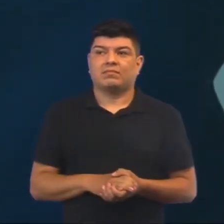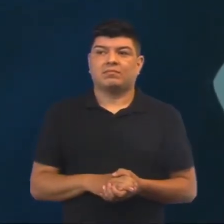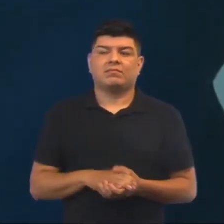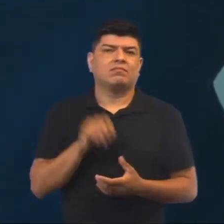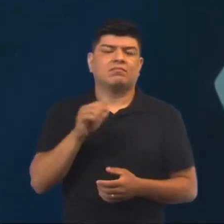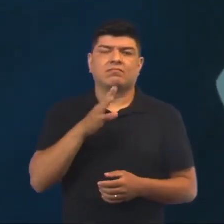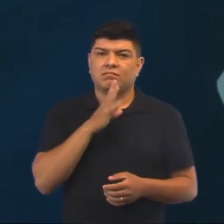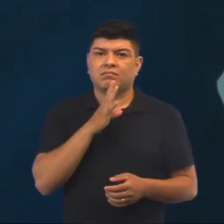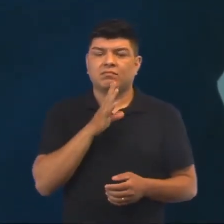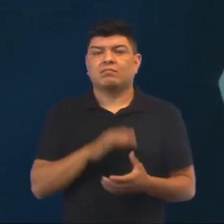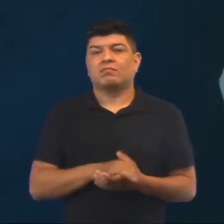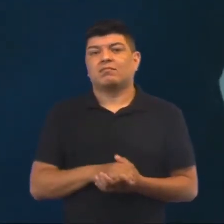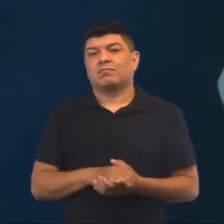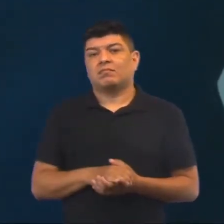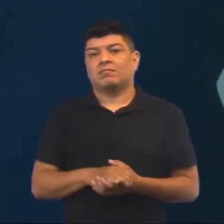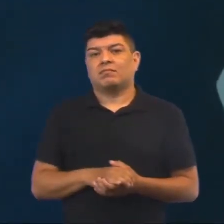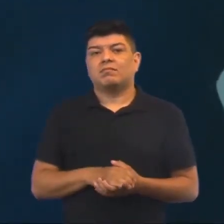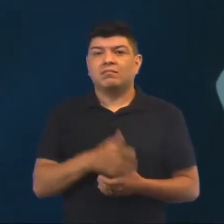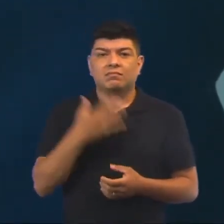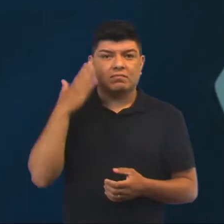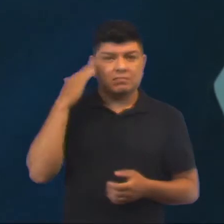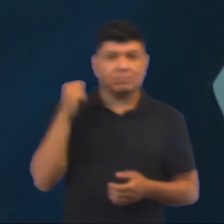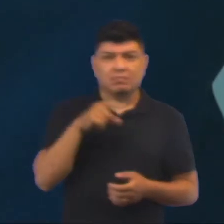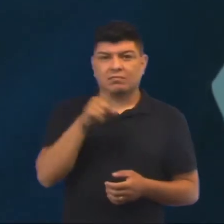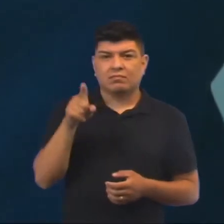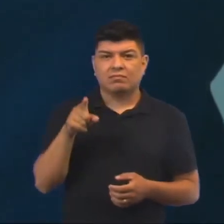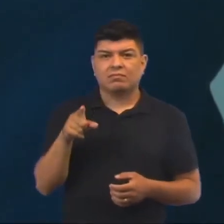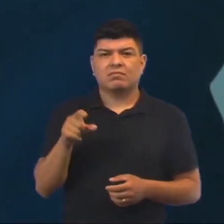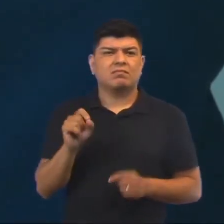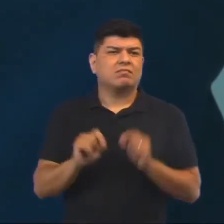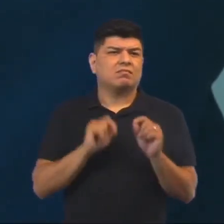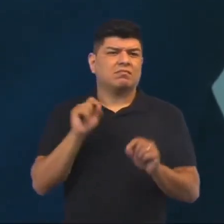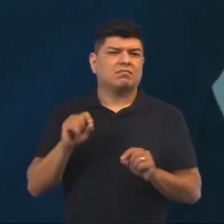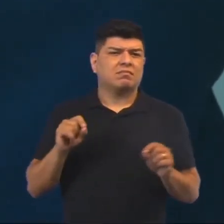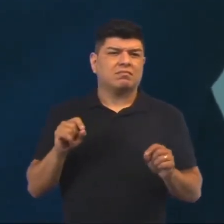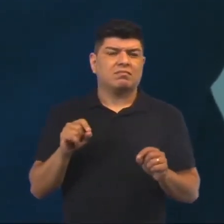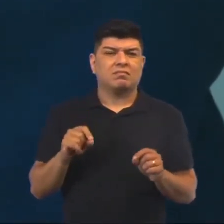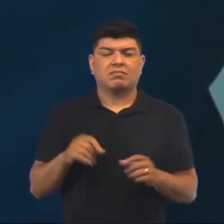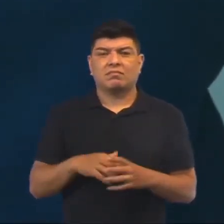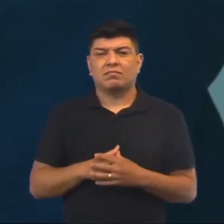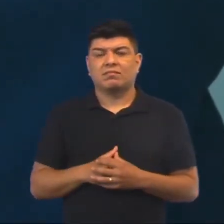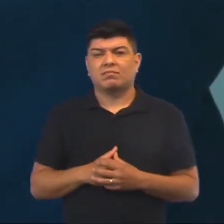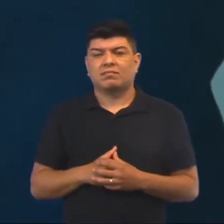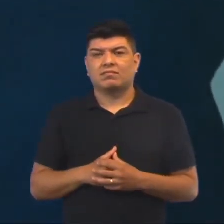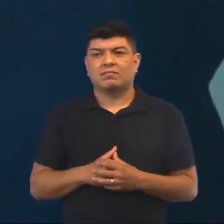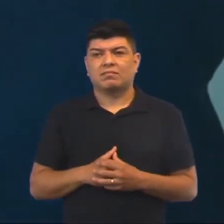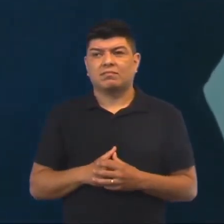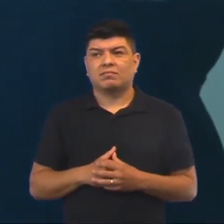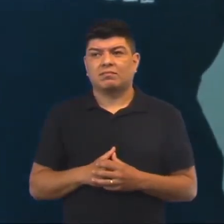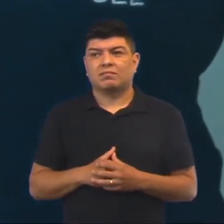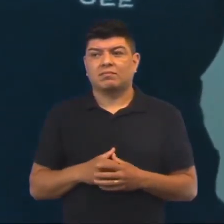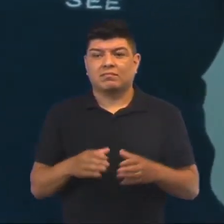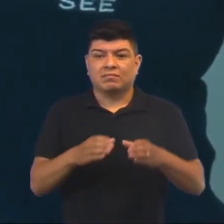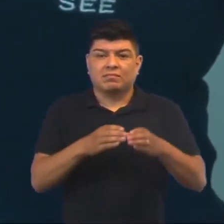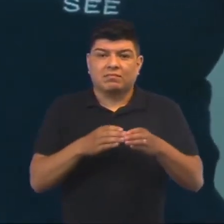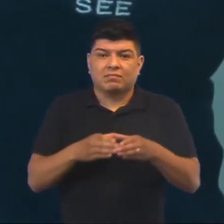quê? Alguém conhece? Alguém sabe que alimentação é essa? Que tipo de alimentação é essa? É